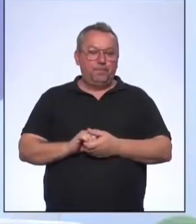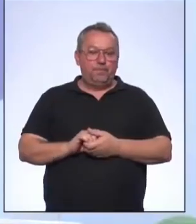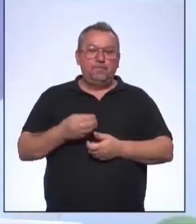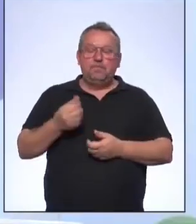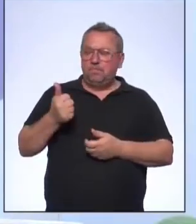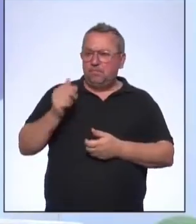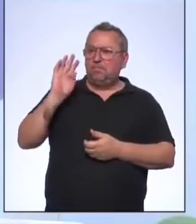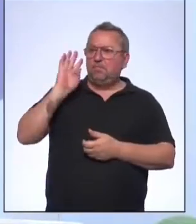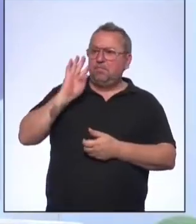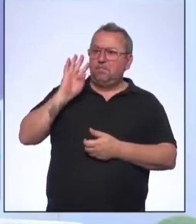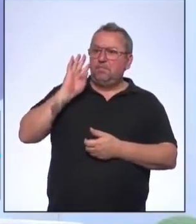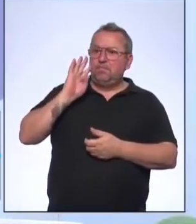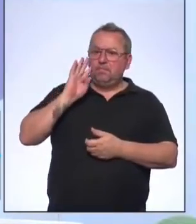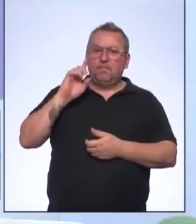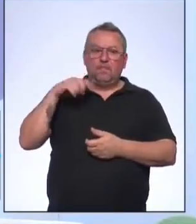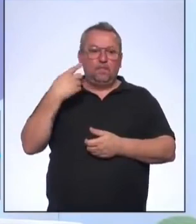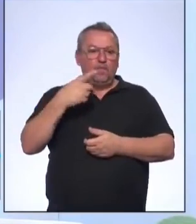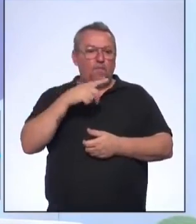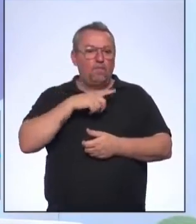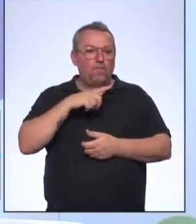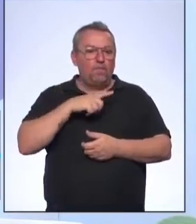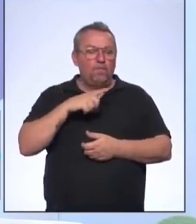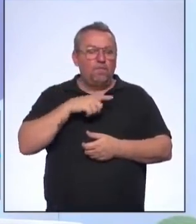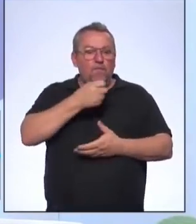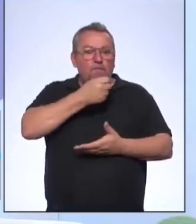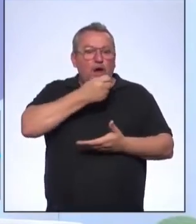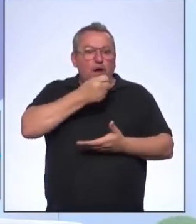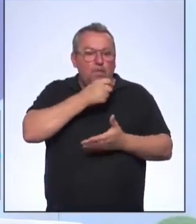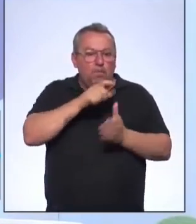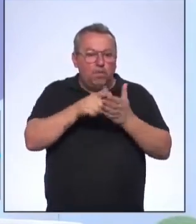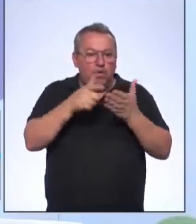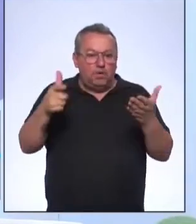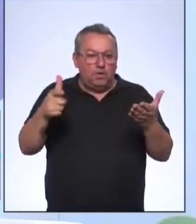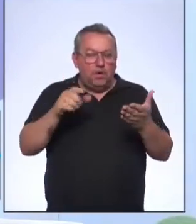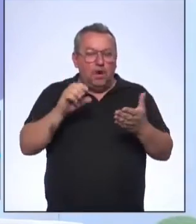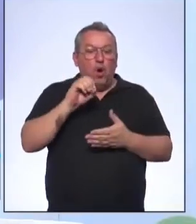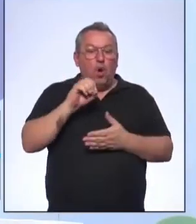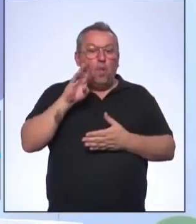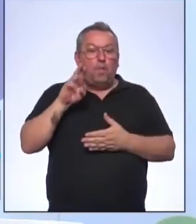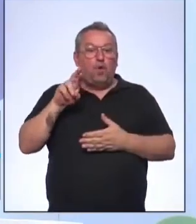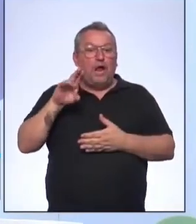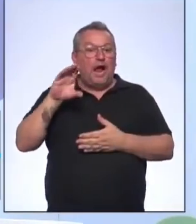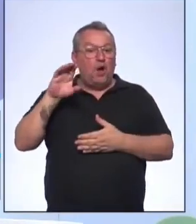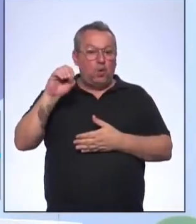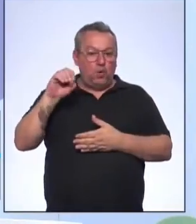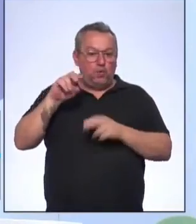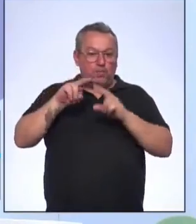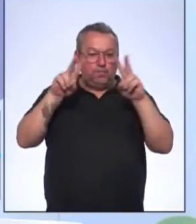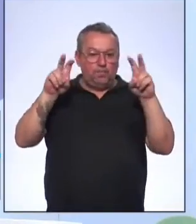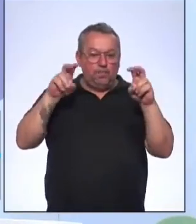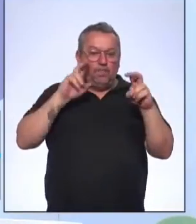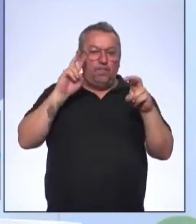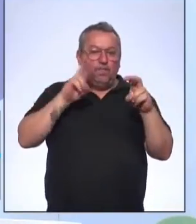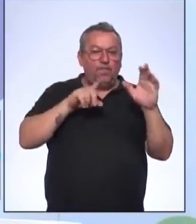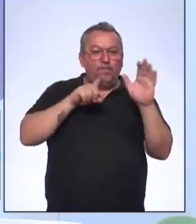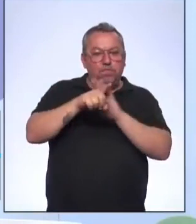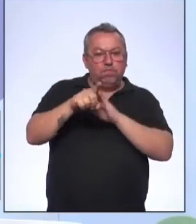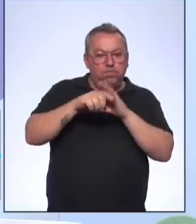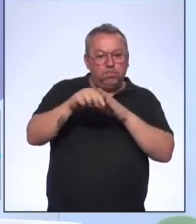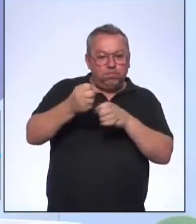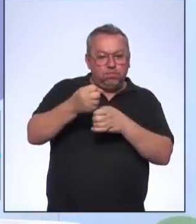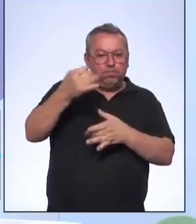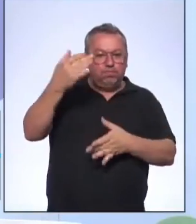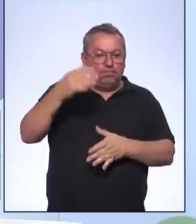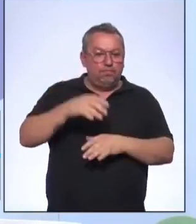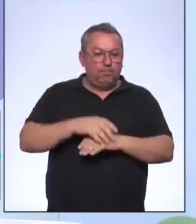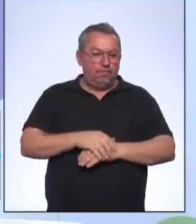Muito bem. Então, aí nós temos uma reportagem, O Buraco. E aí, agora a gente vai responder algumas perguntinhas sobre